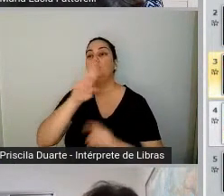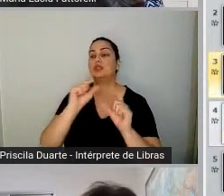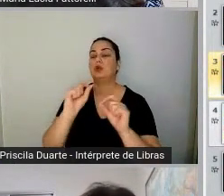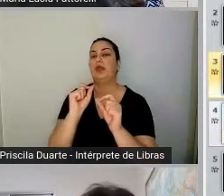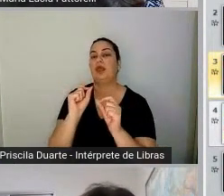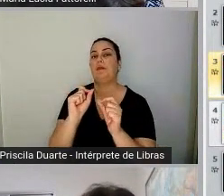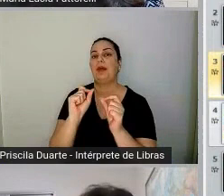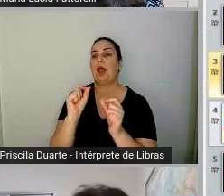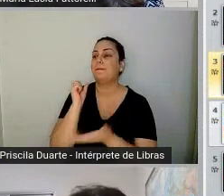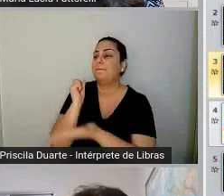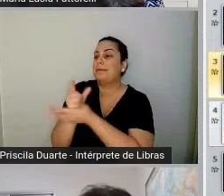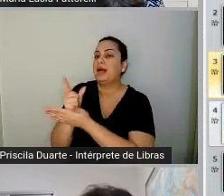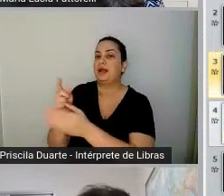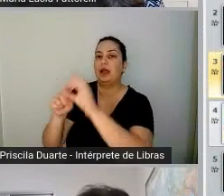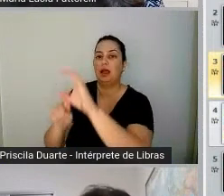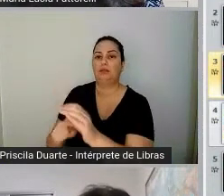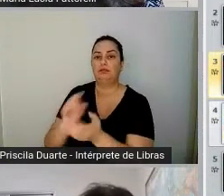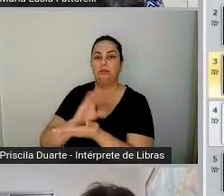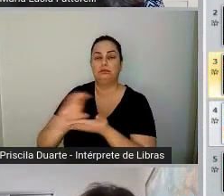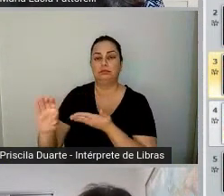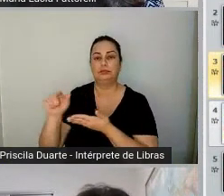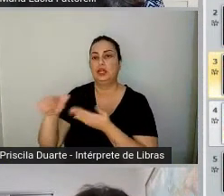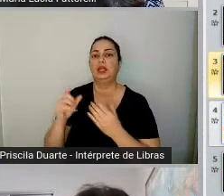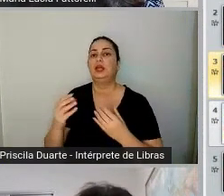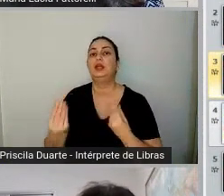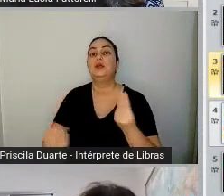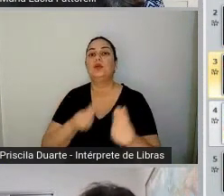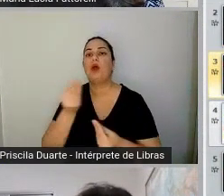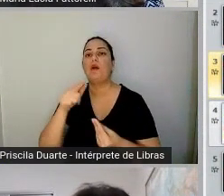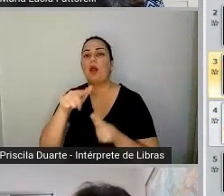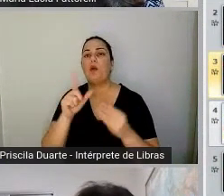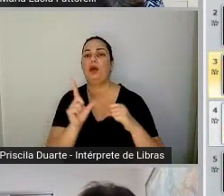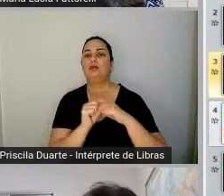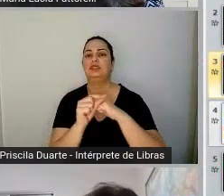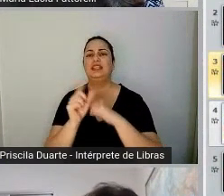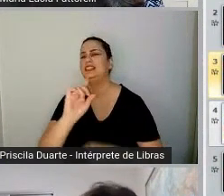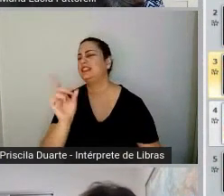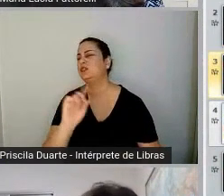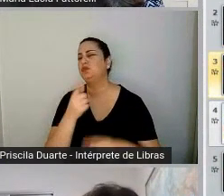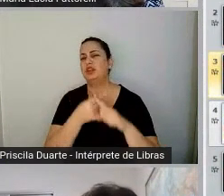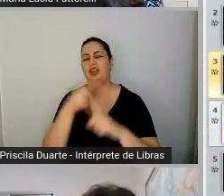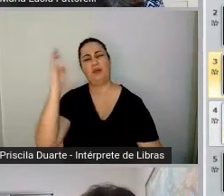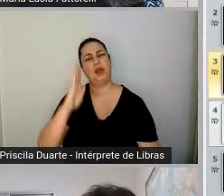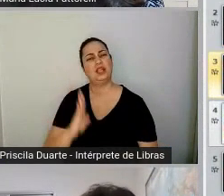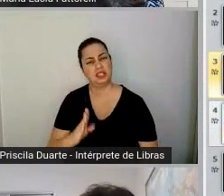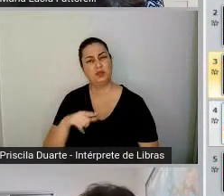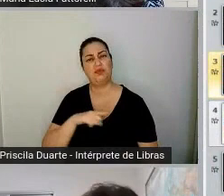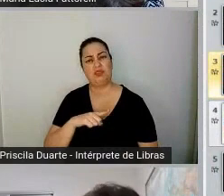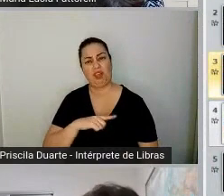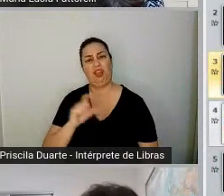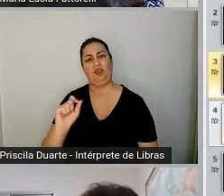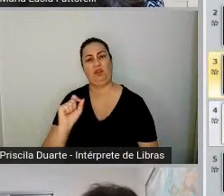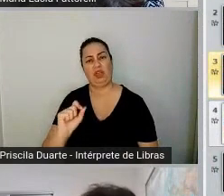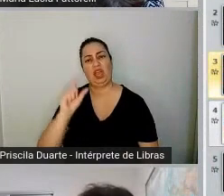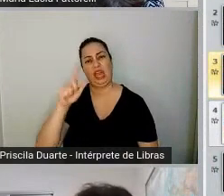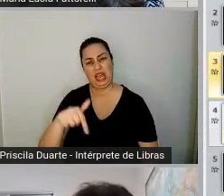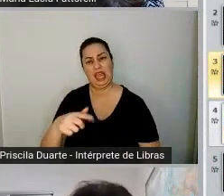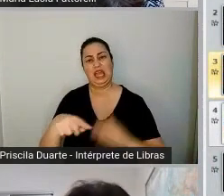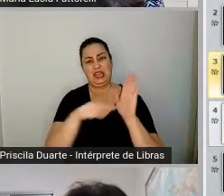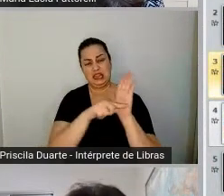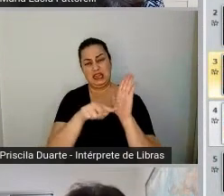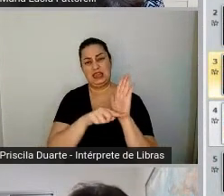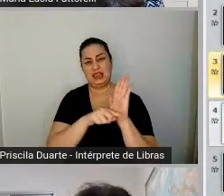que é o argumento deles? Porque o Brasil está tendo déficit primário, então não tem nem como